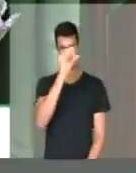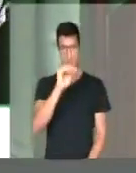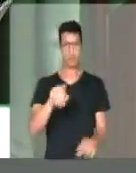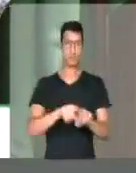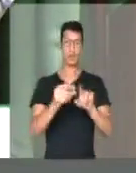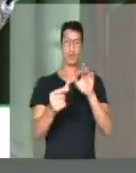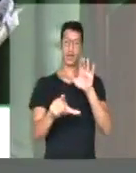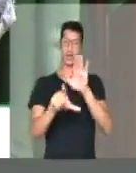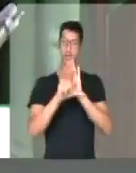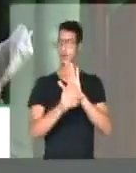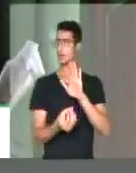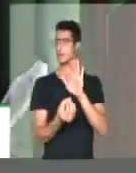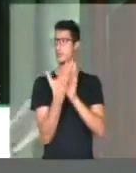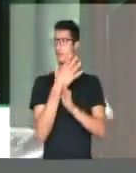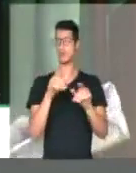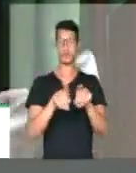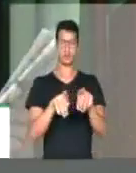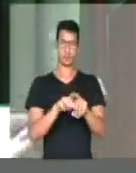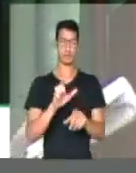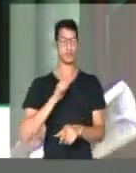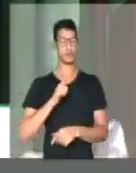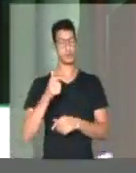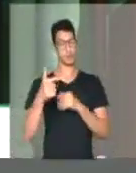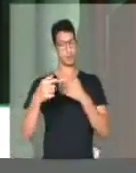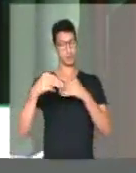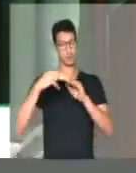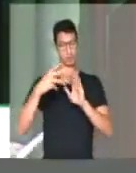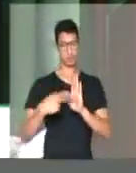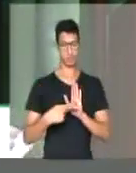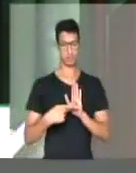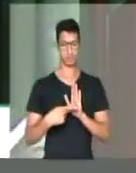a lei que criou o Fundo de Financiamento Estudantil,